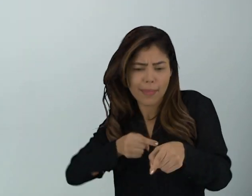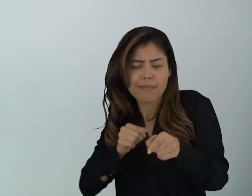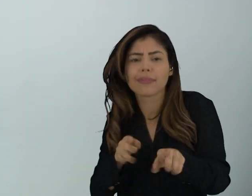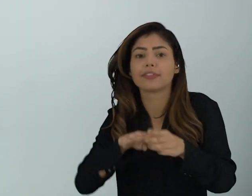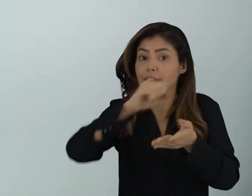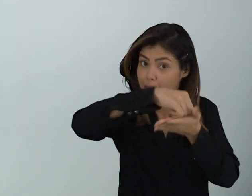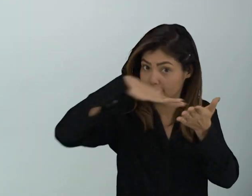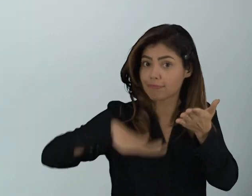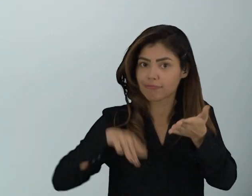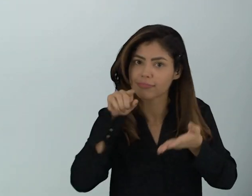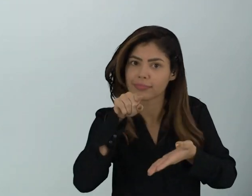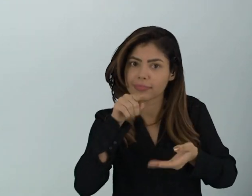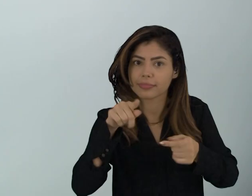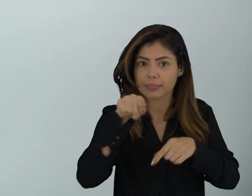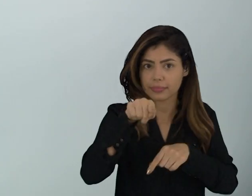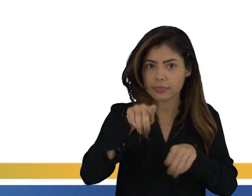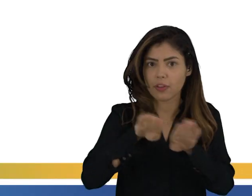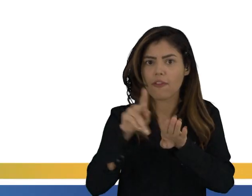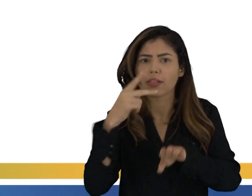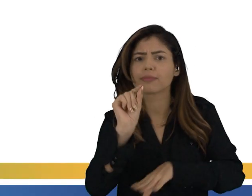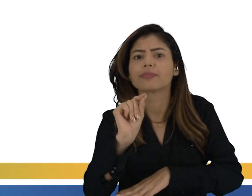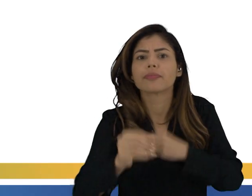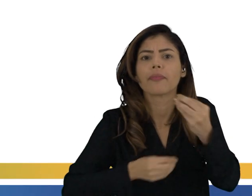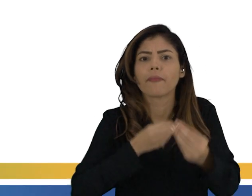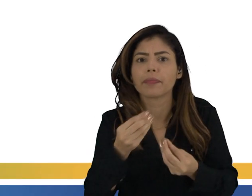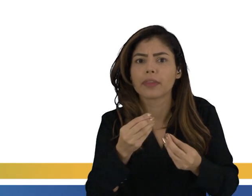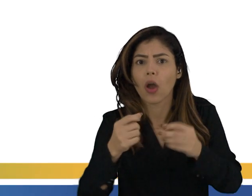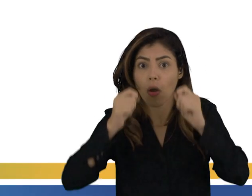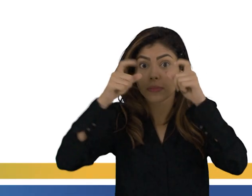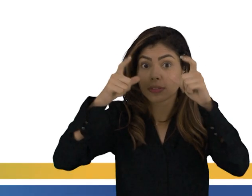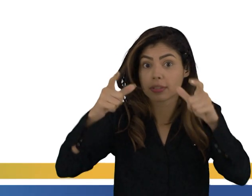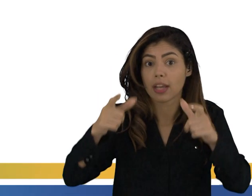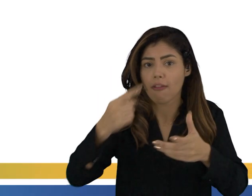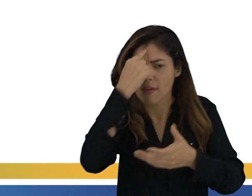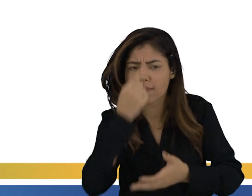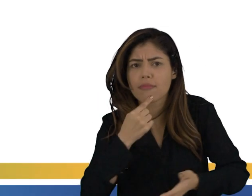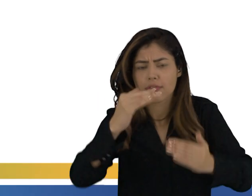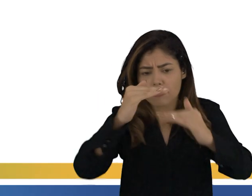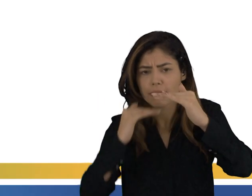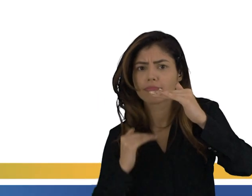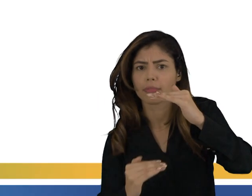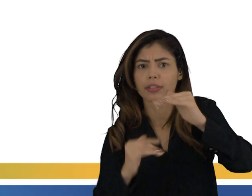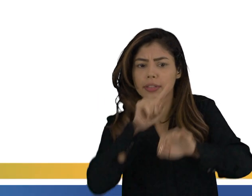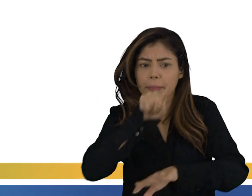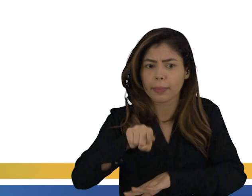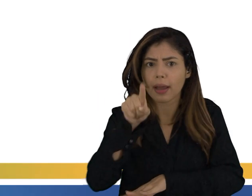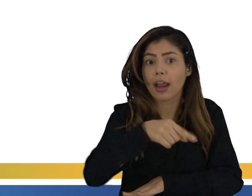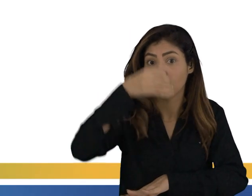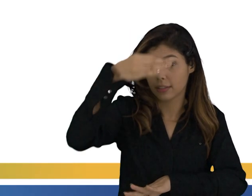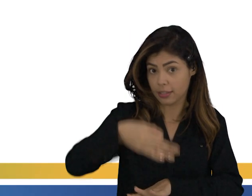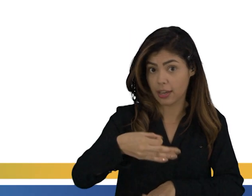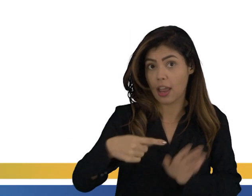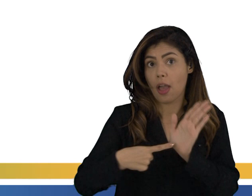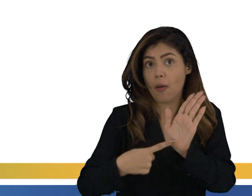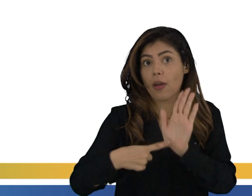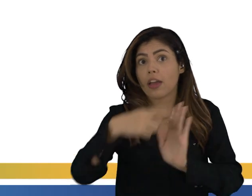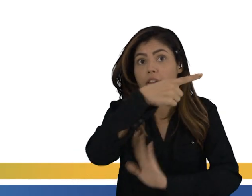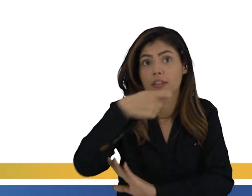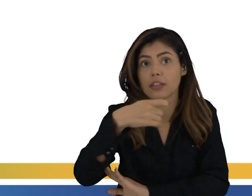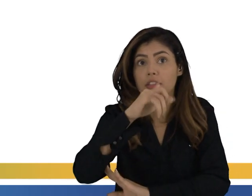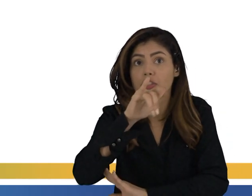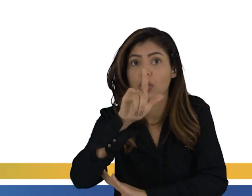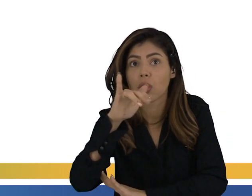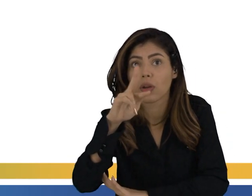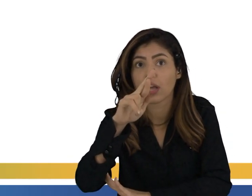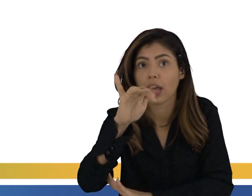de atividade. Nessa proposta eu digo assim: observe as imagens abaixo e marque aquela que representa a técnica da